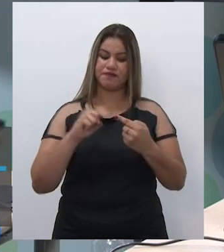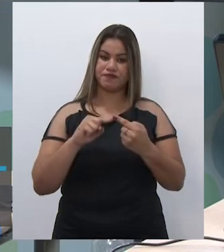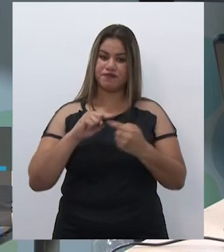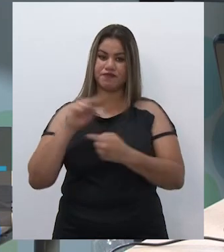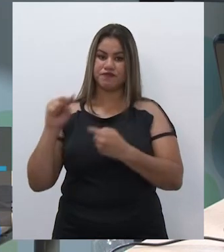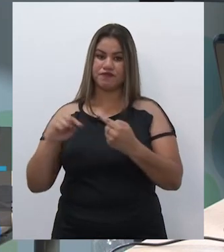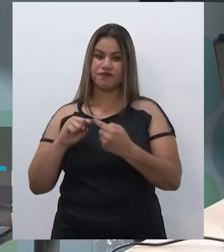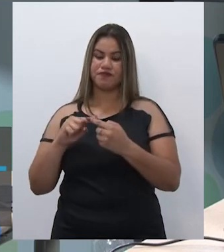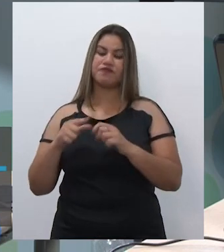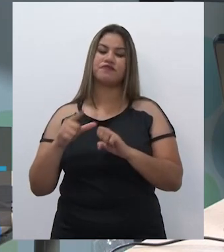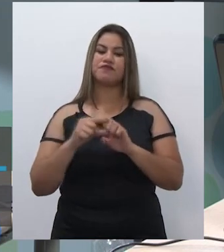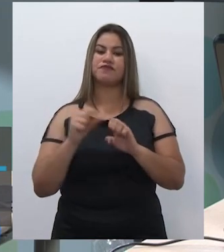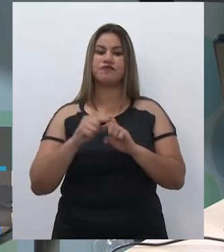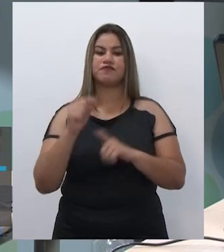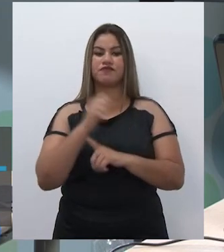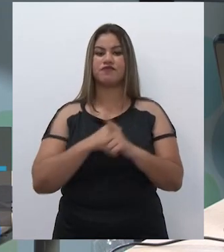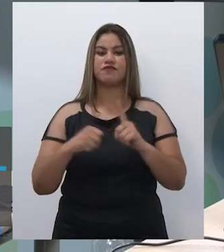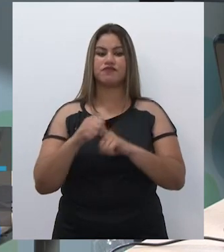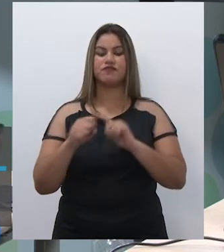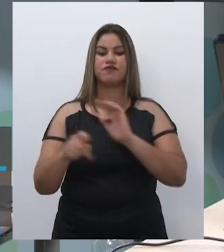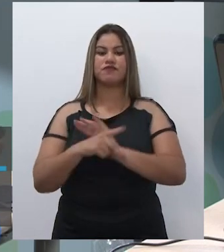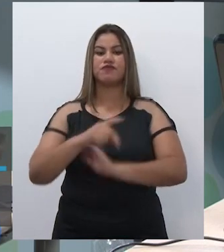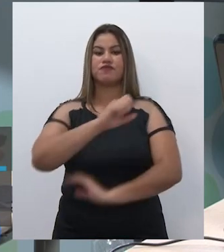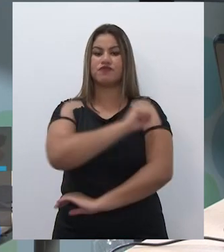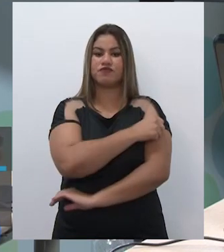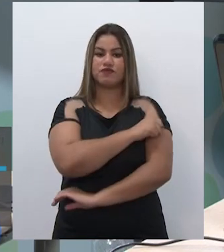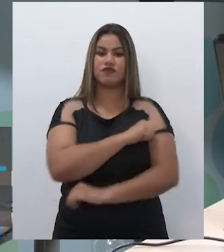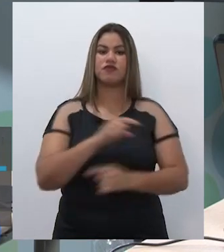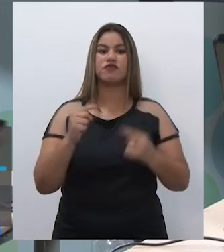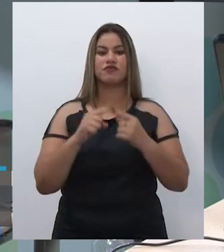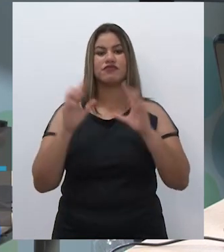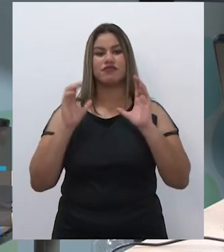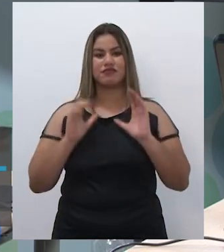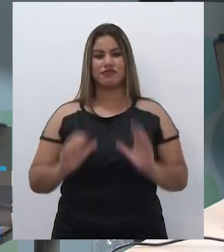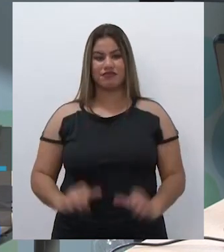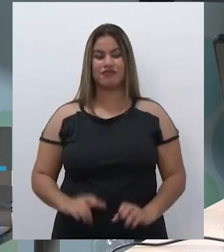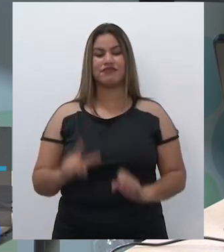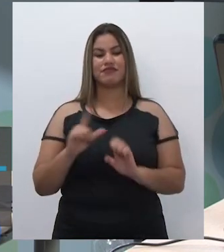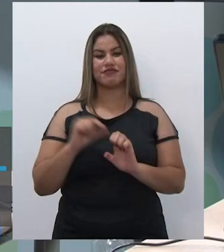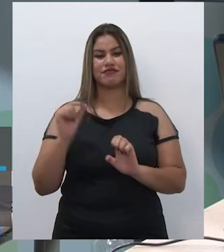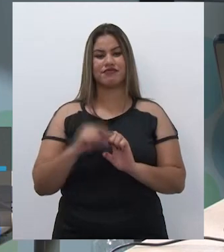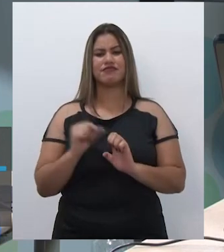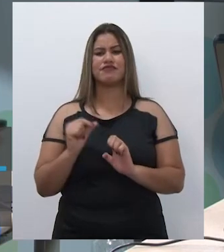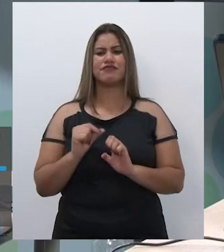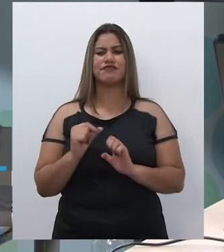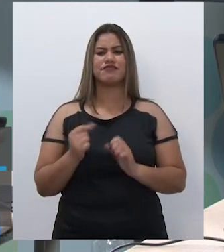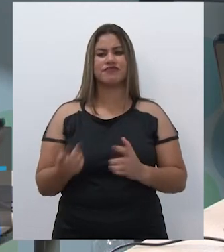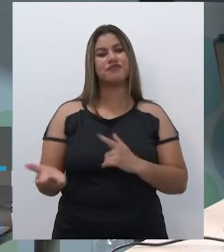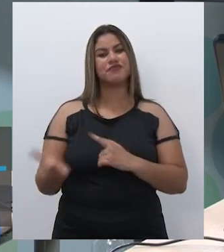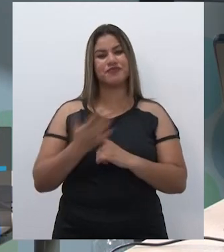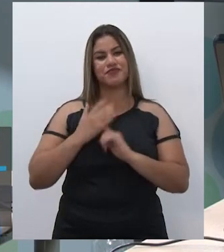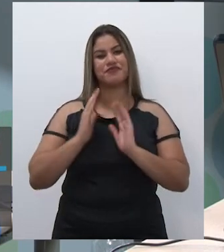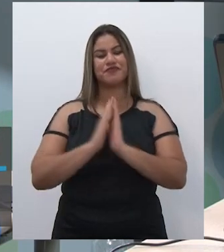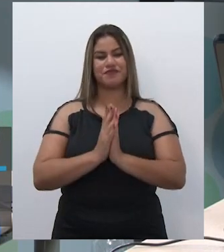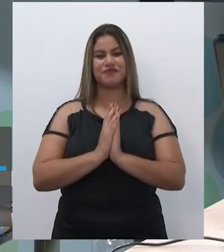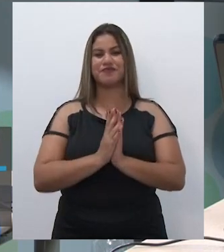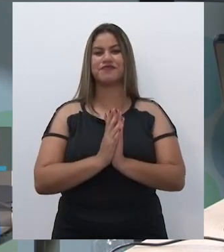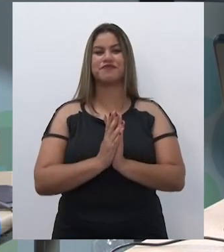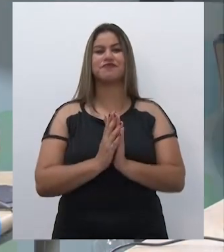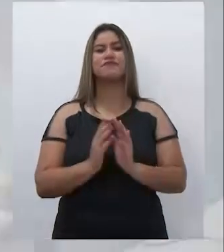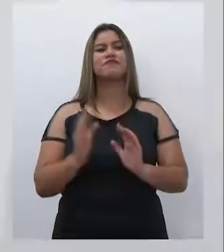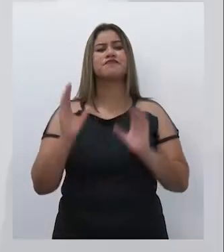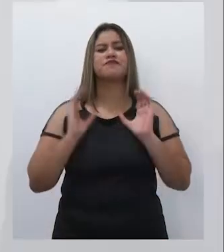empreendedorismo social do nosso 8º ano os comportamentos empreendedores. Professor Anderson, me ajude, por favor, nesses